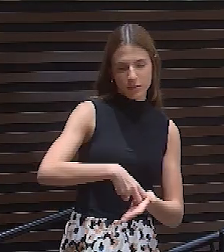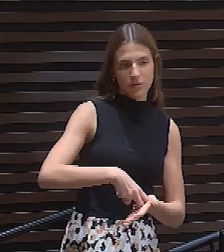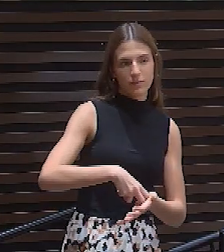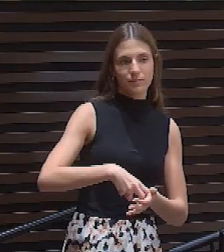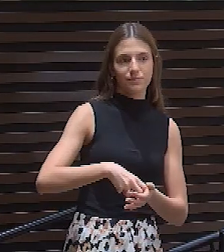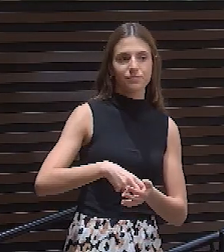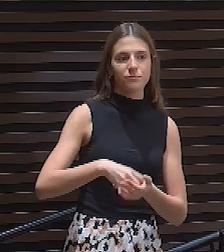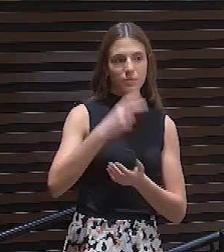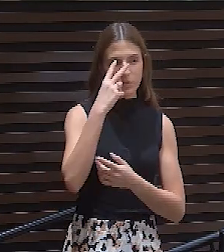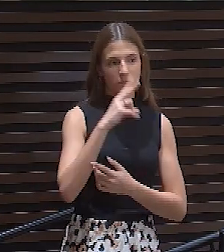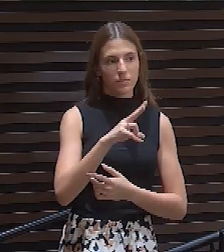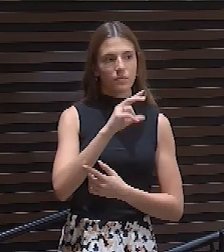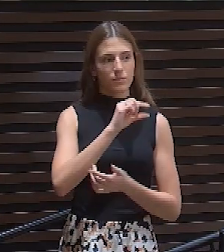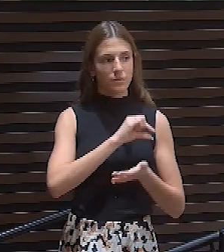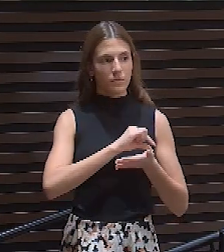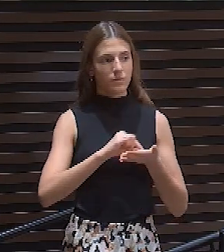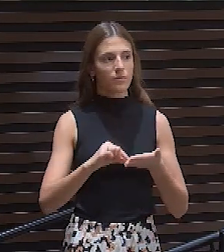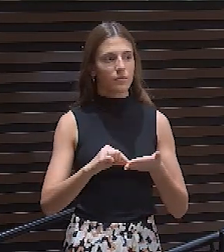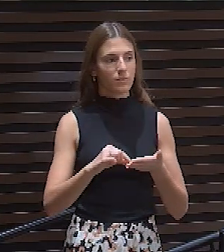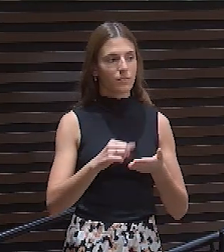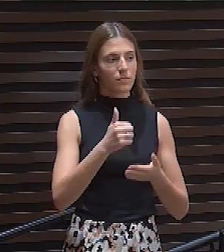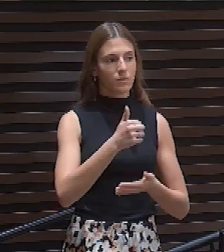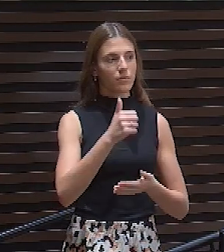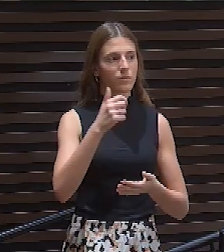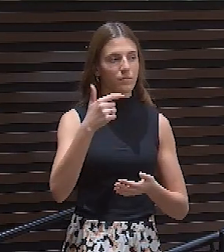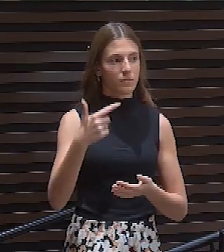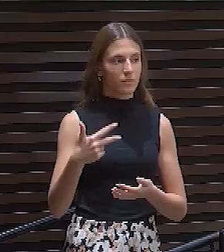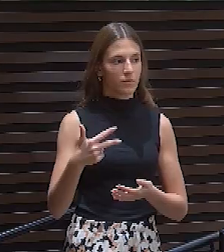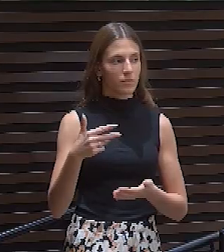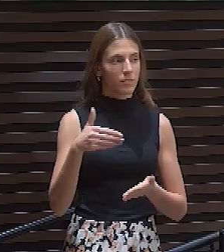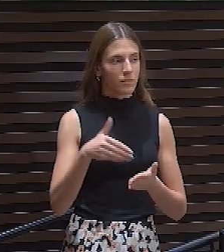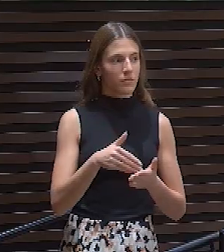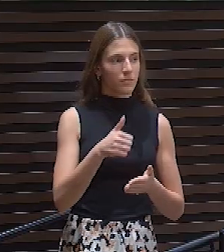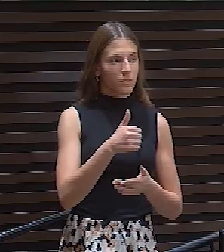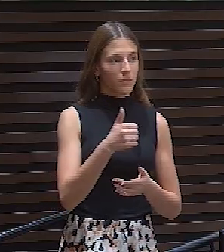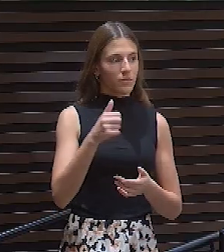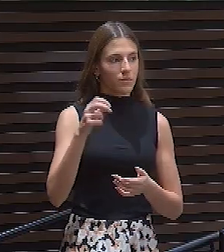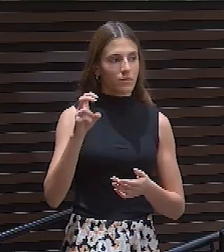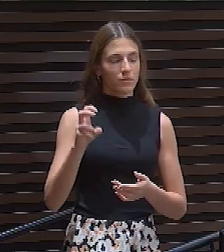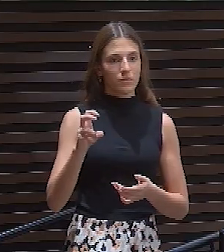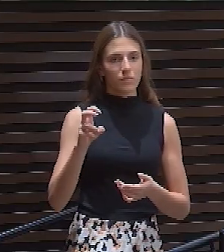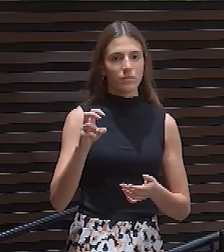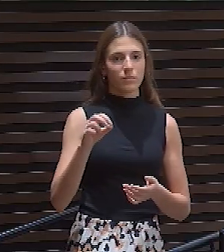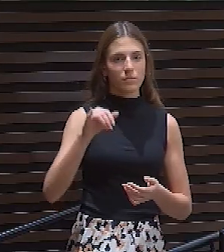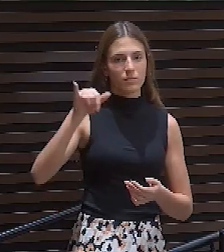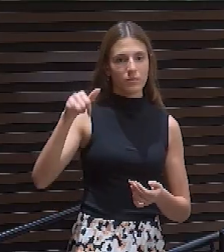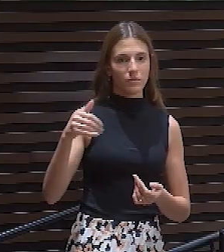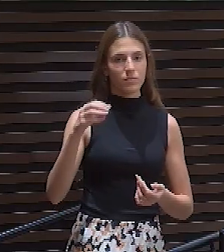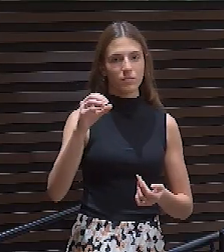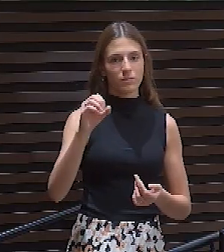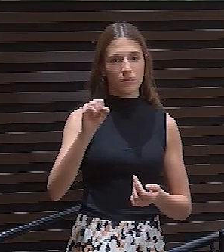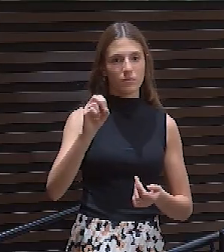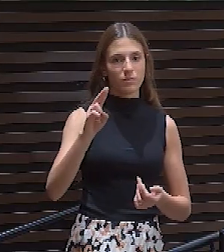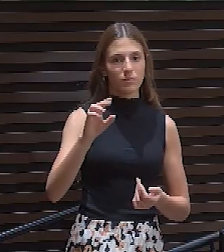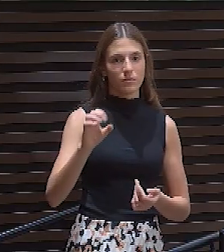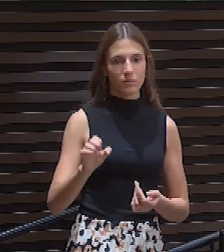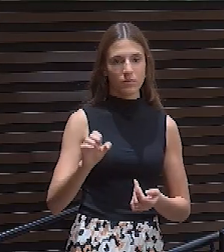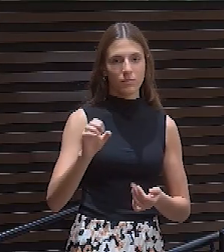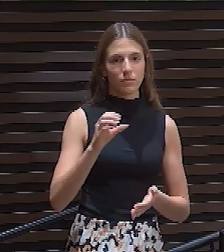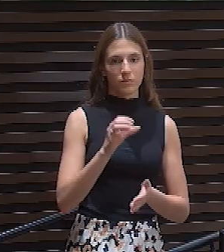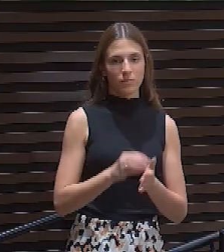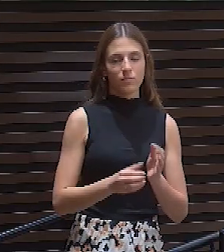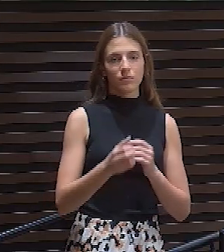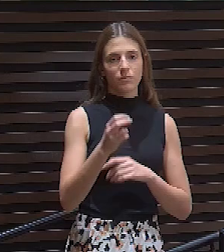lida nos versos 13 a 15 de Josué 5.